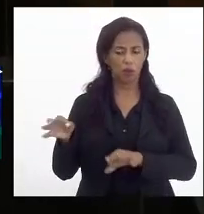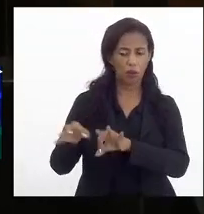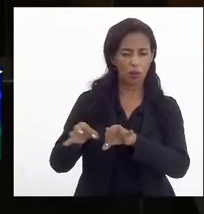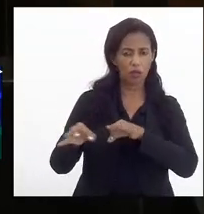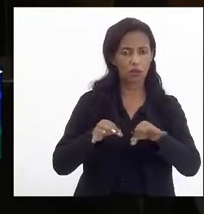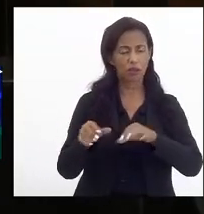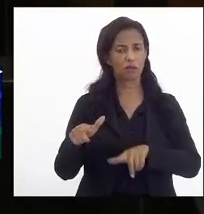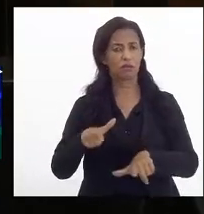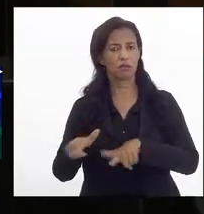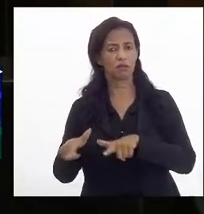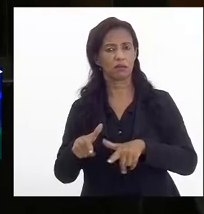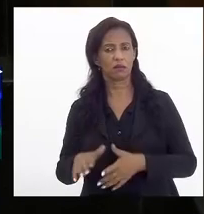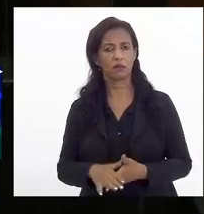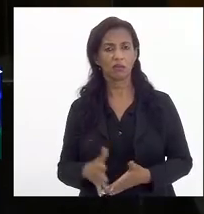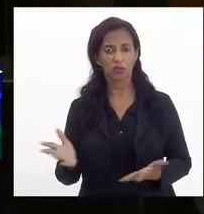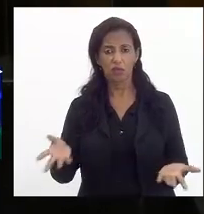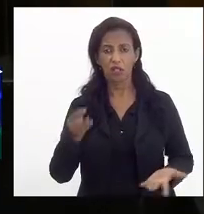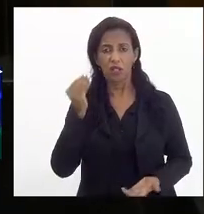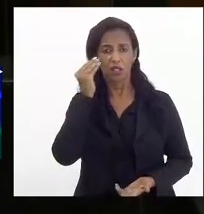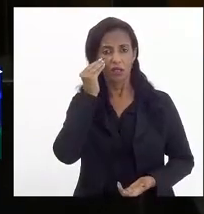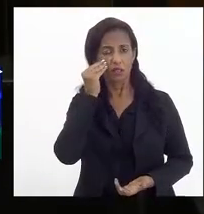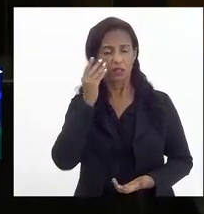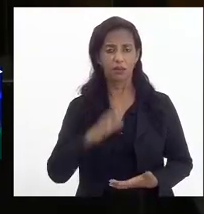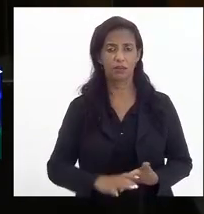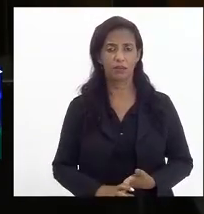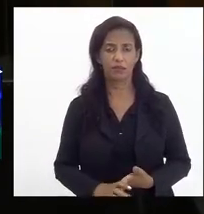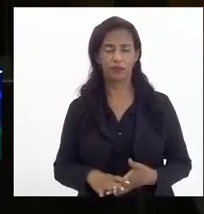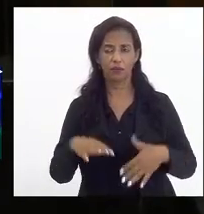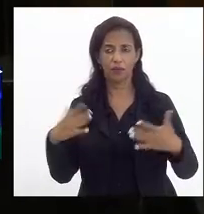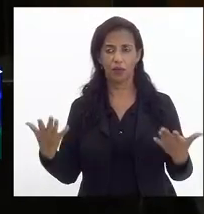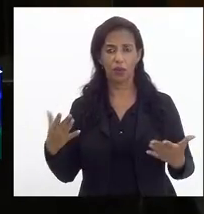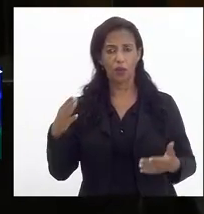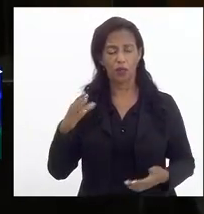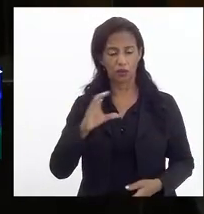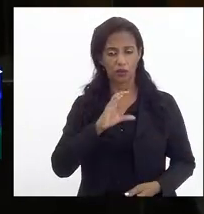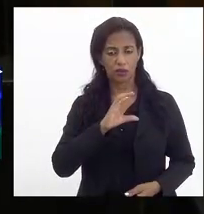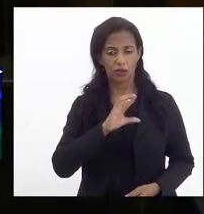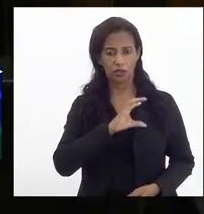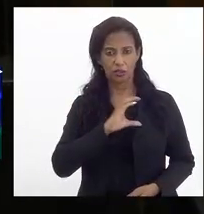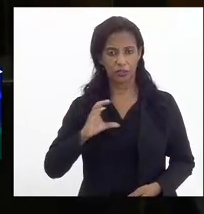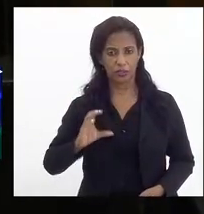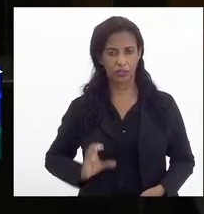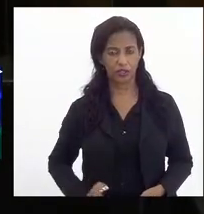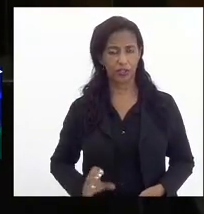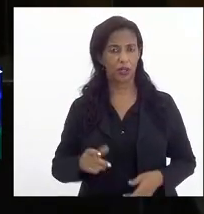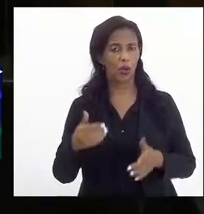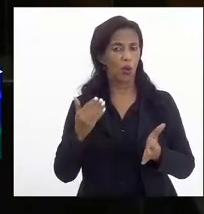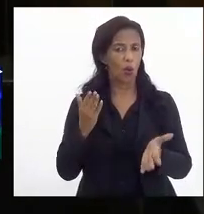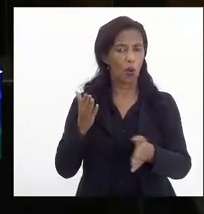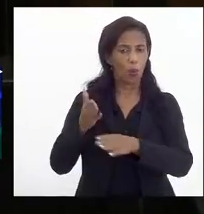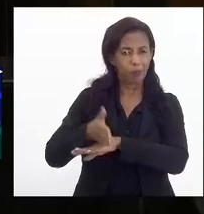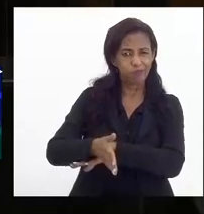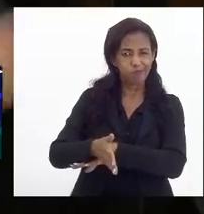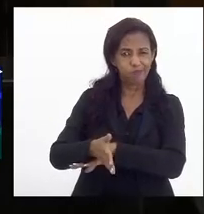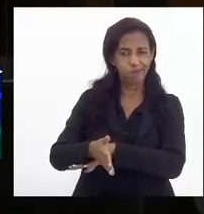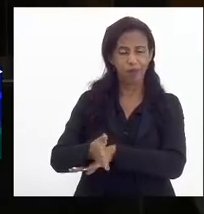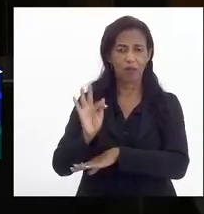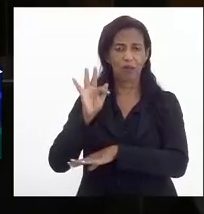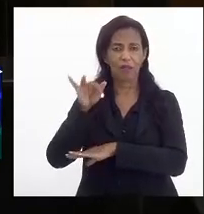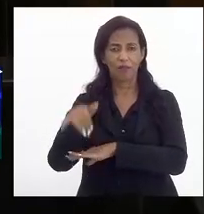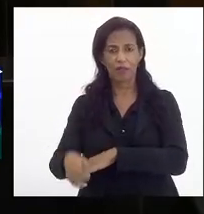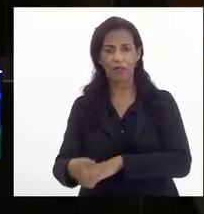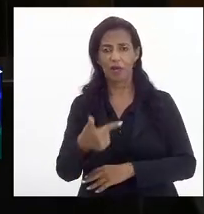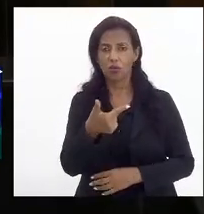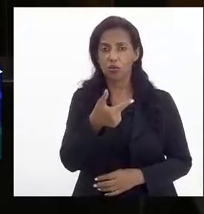para organização nosso trabalho eu já dei um exemplo aqui quando quando a China começou a ser afetada no